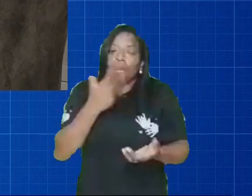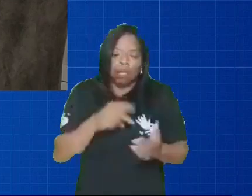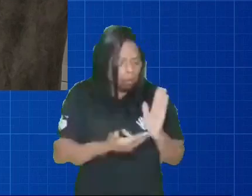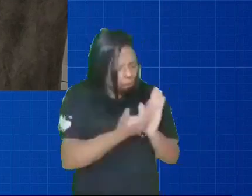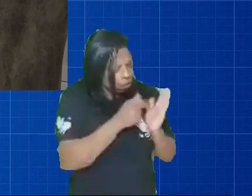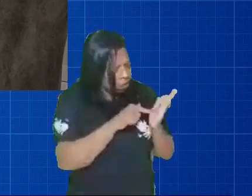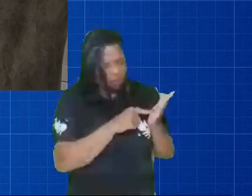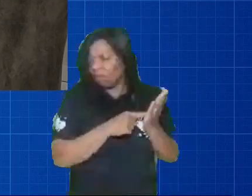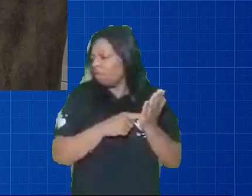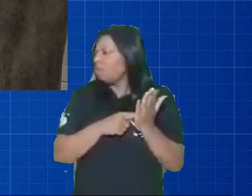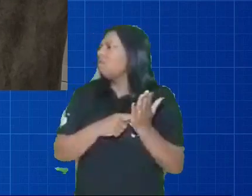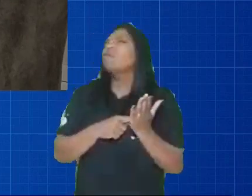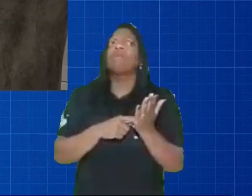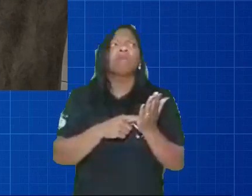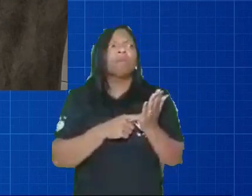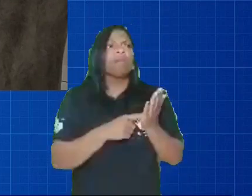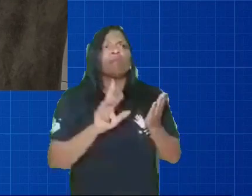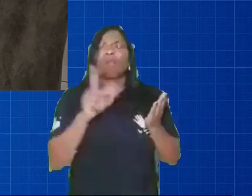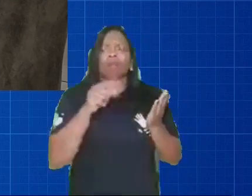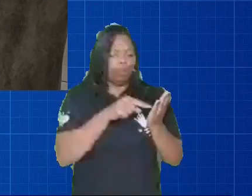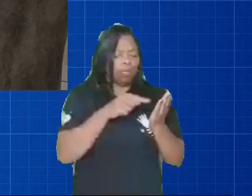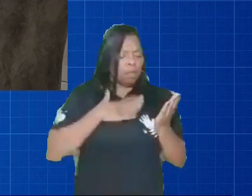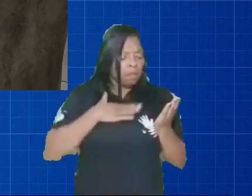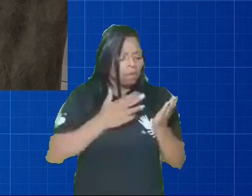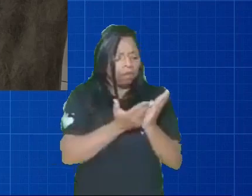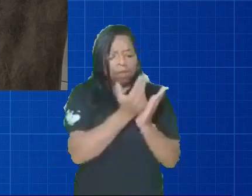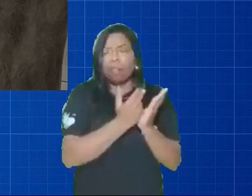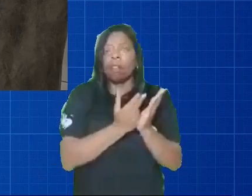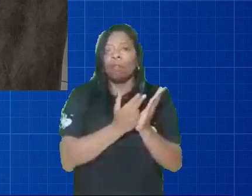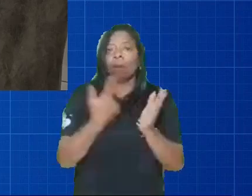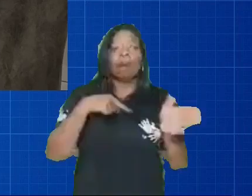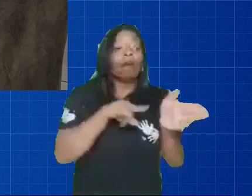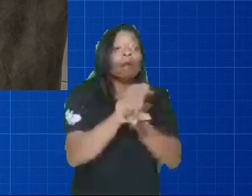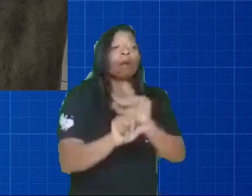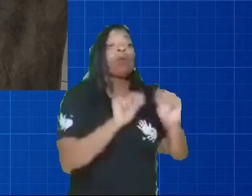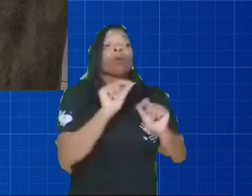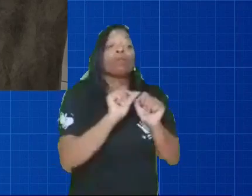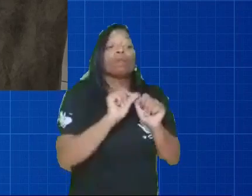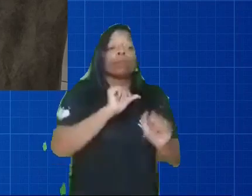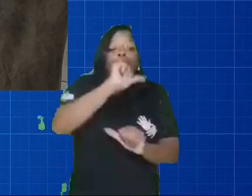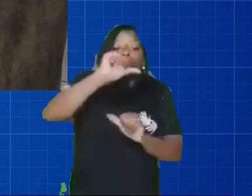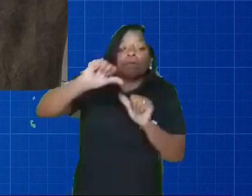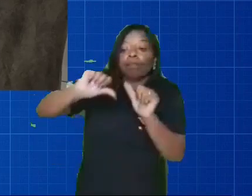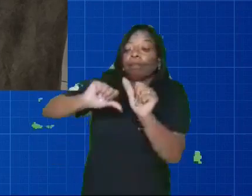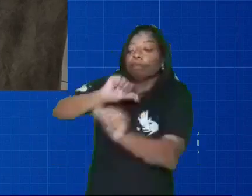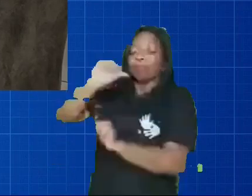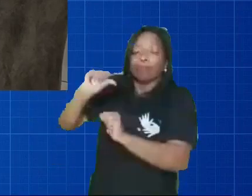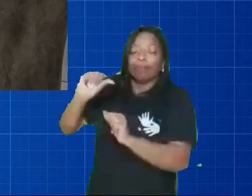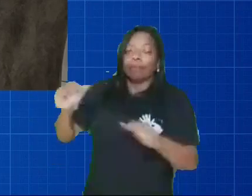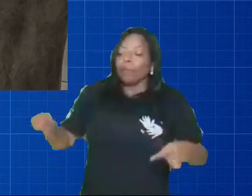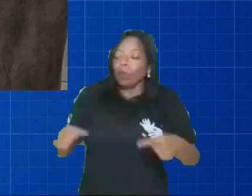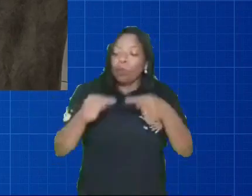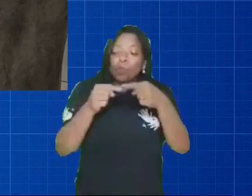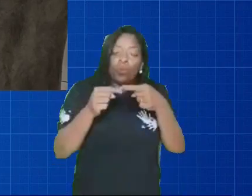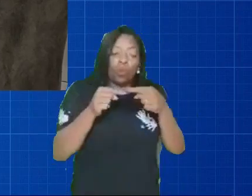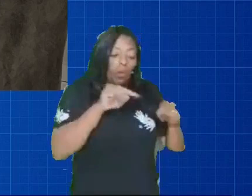assim, por que não está bonito? O que a gente pode fazer para mudar? Né? Então, esse papel de fazer a criança refletir, ficar sempre cutucando, que